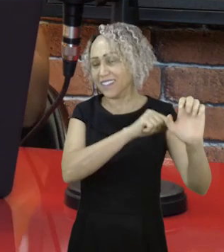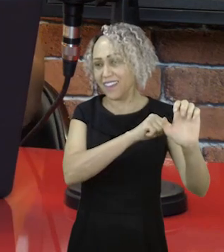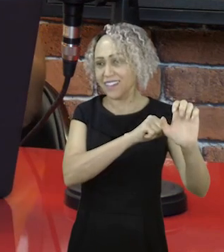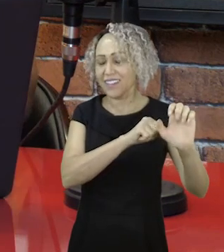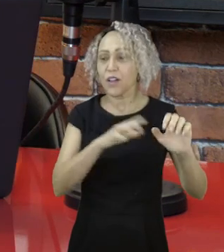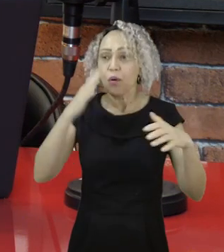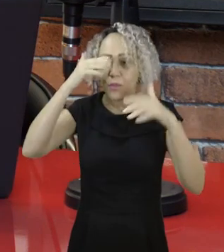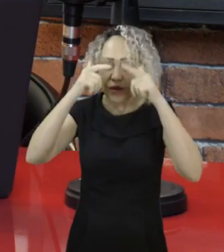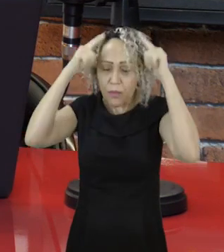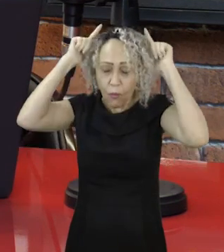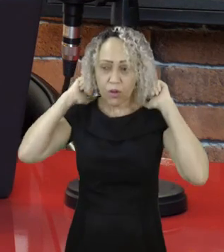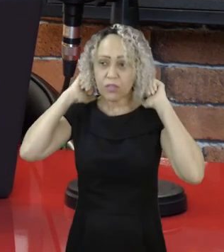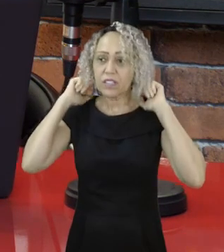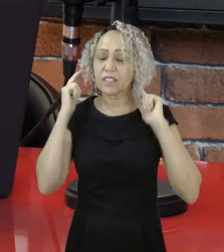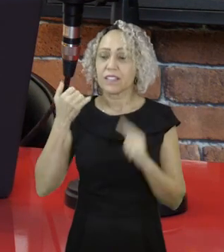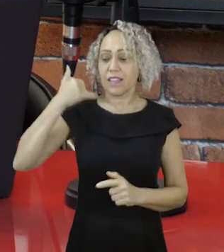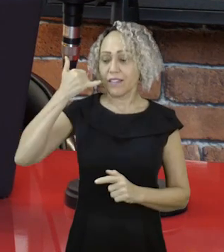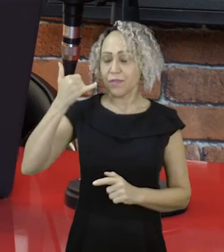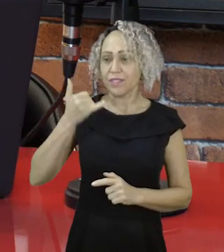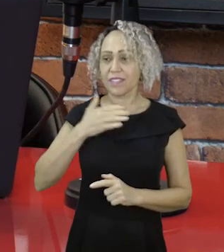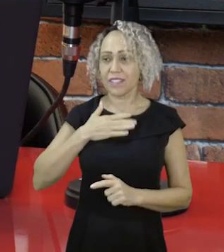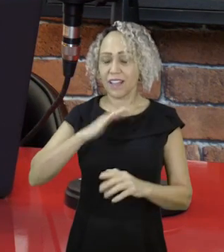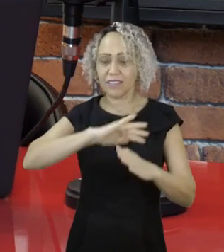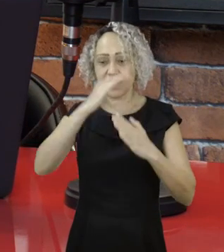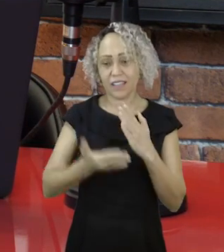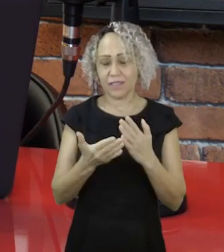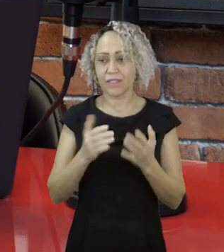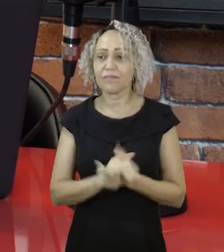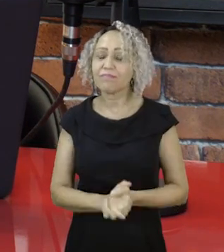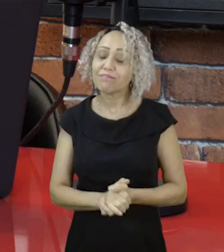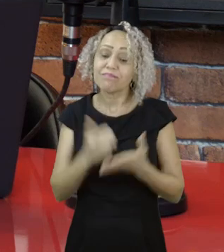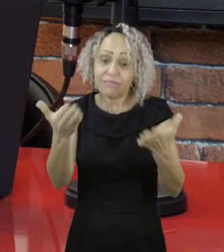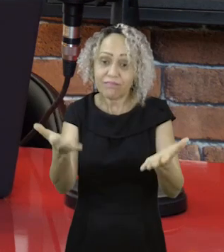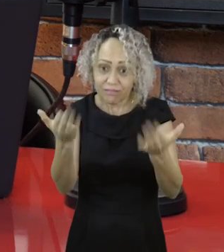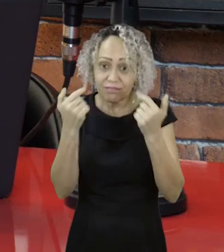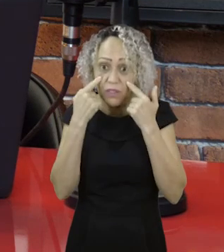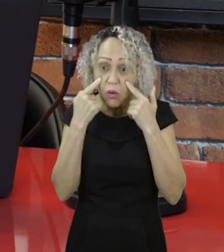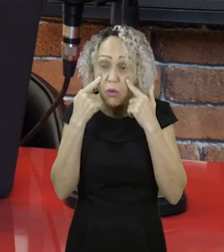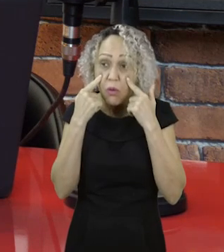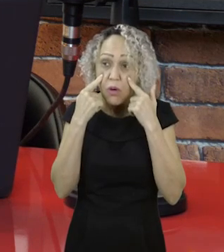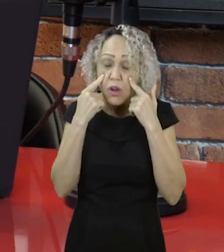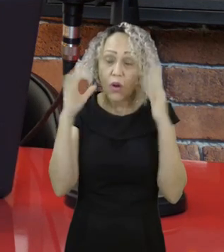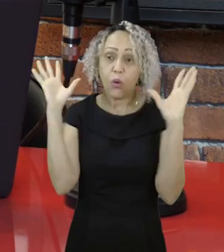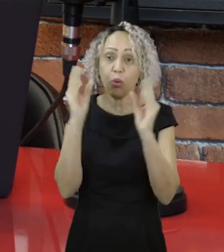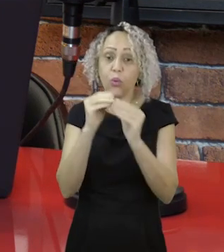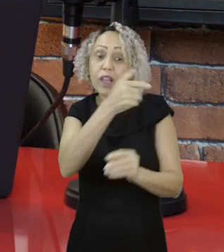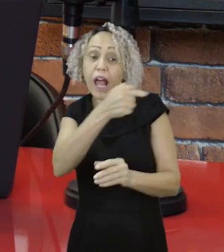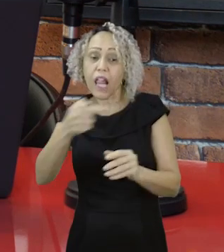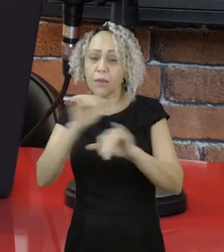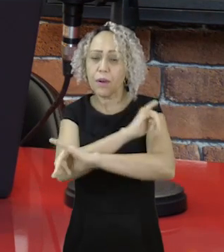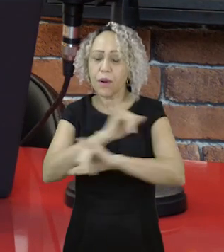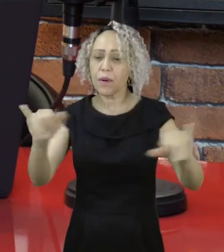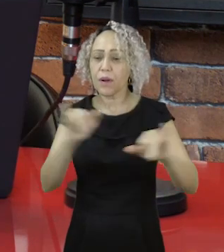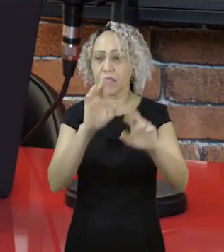sempre do lado esquerdo. Os meus cabelos são bem curtinhos e esse é o meu sinal em libras. Dito isso, você fica agora